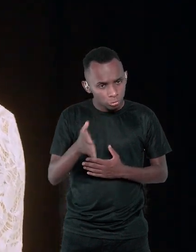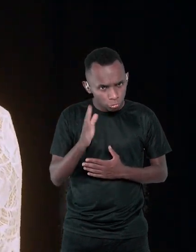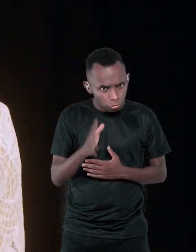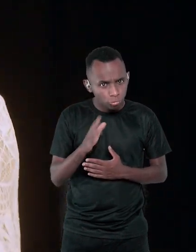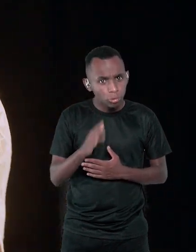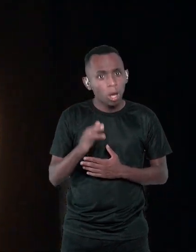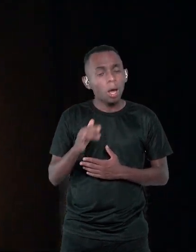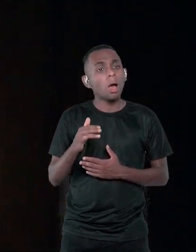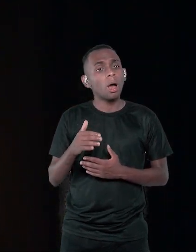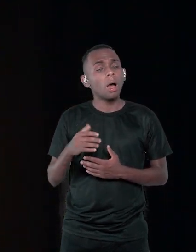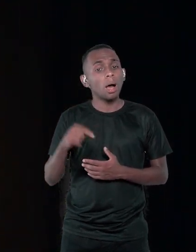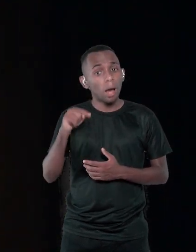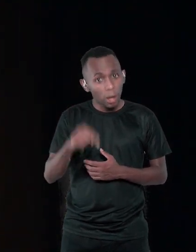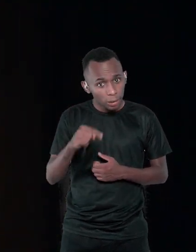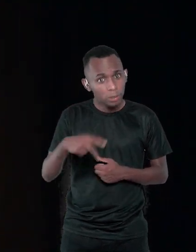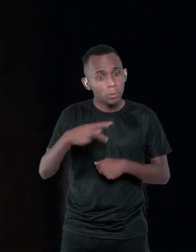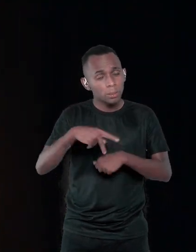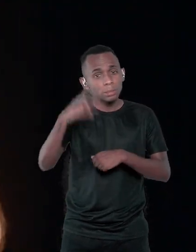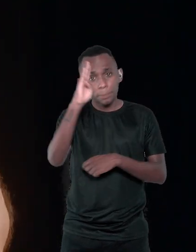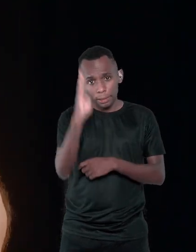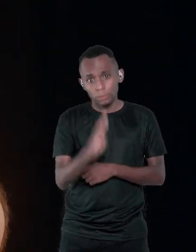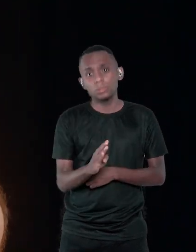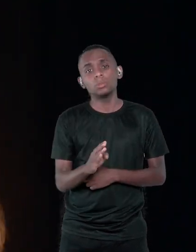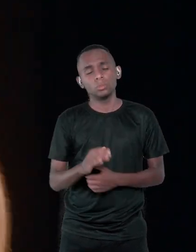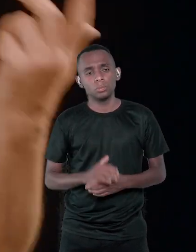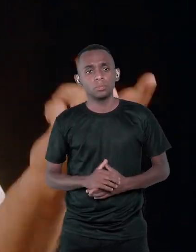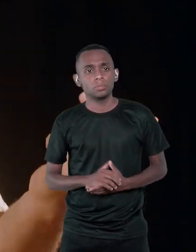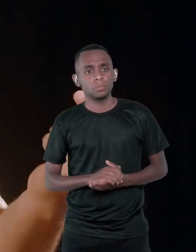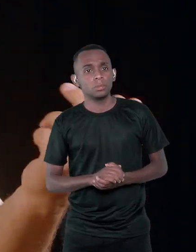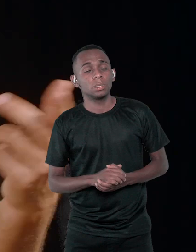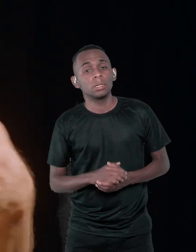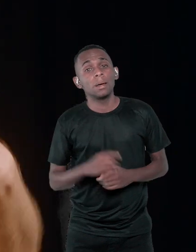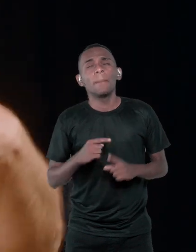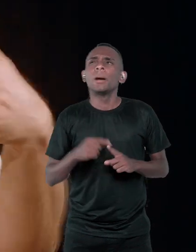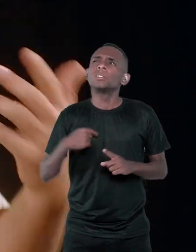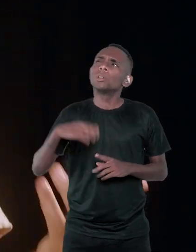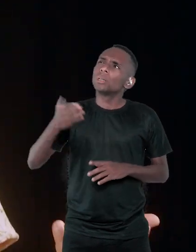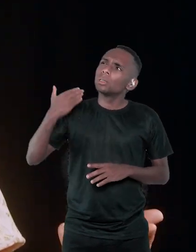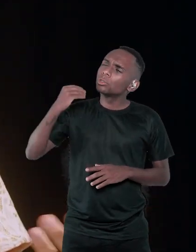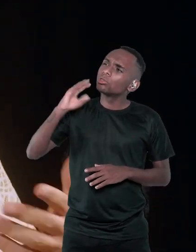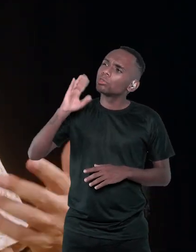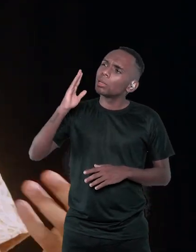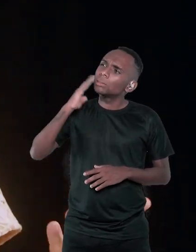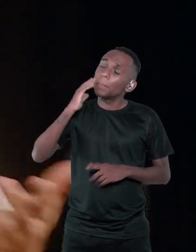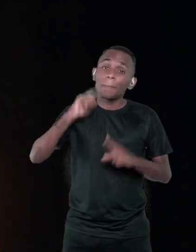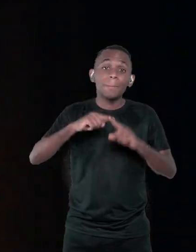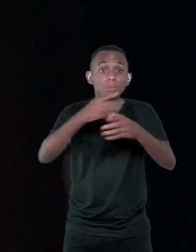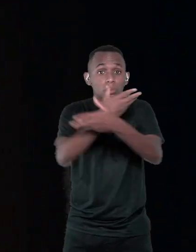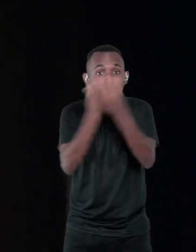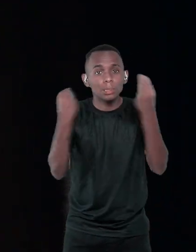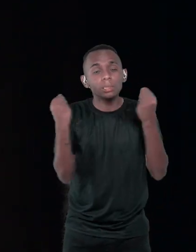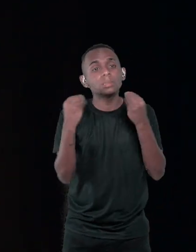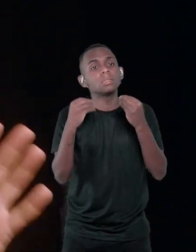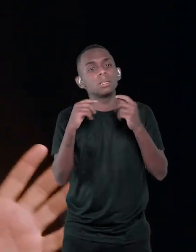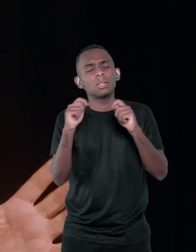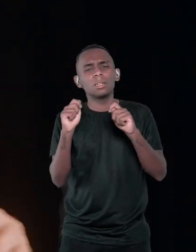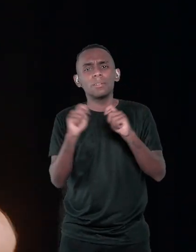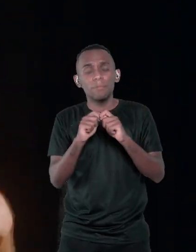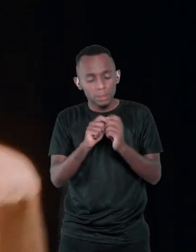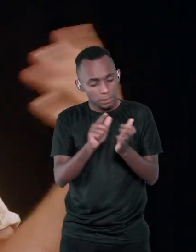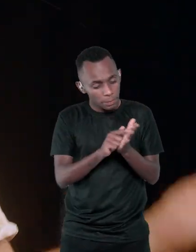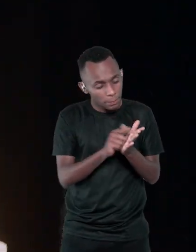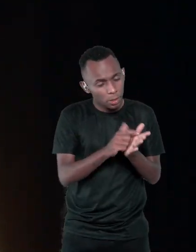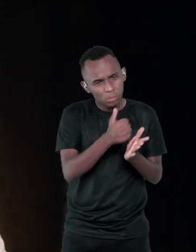sabia, eu já soube algum dia disso. E me esqueci. E aí o que ele faz? Em 100 e poucas